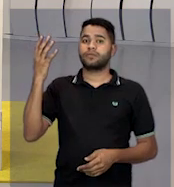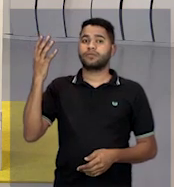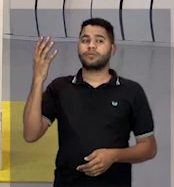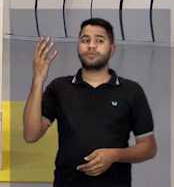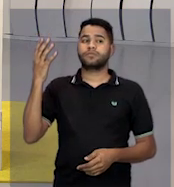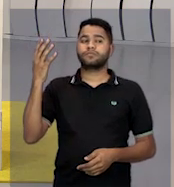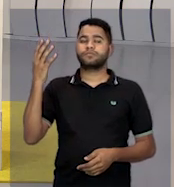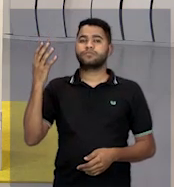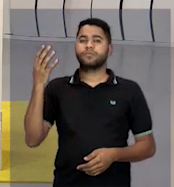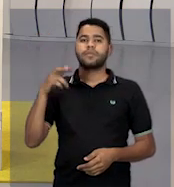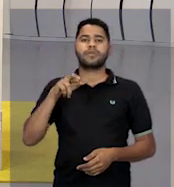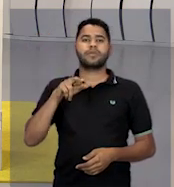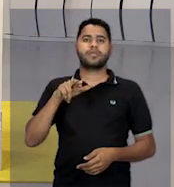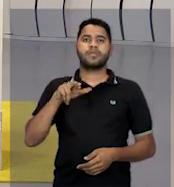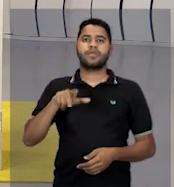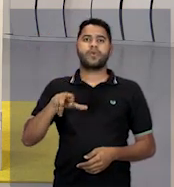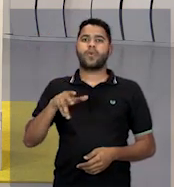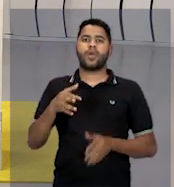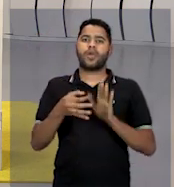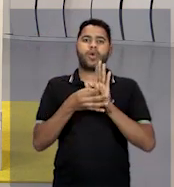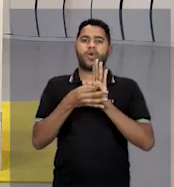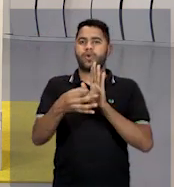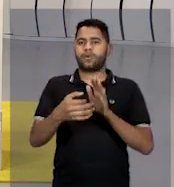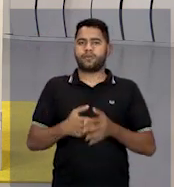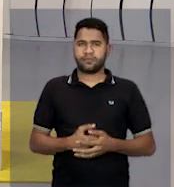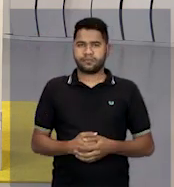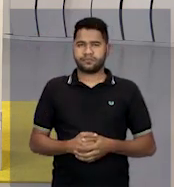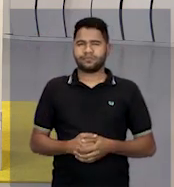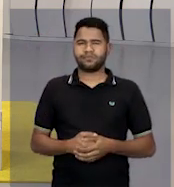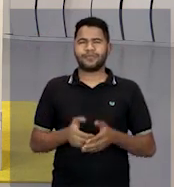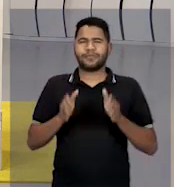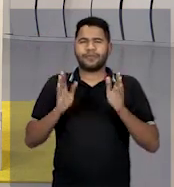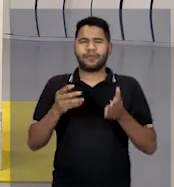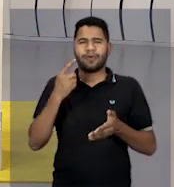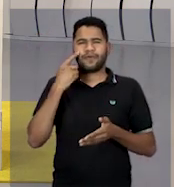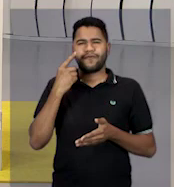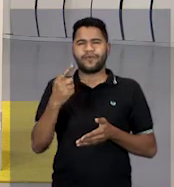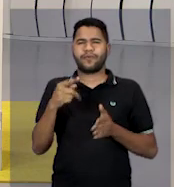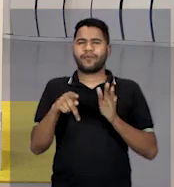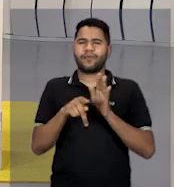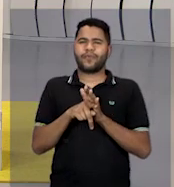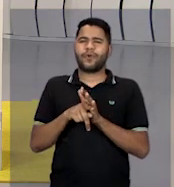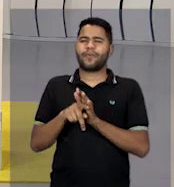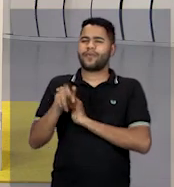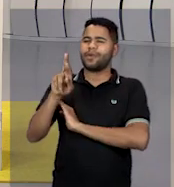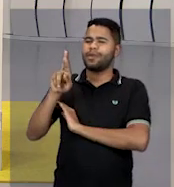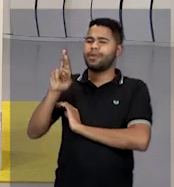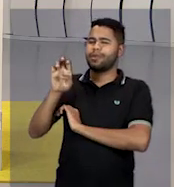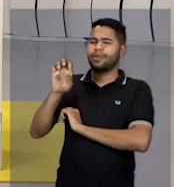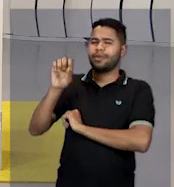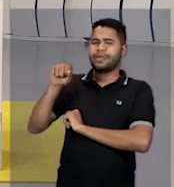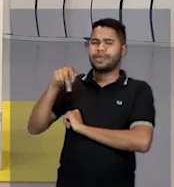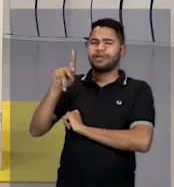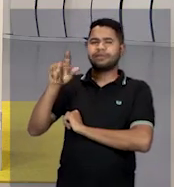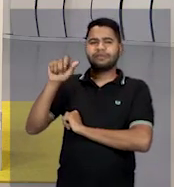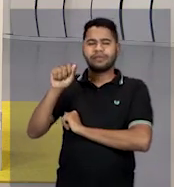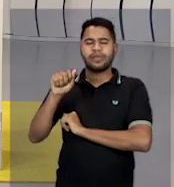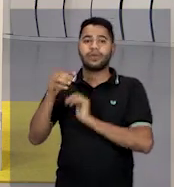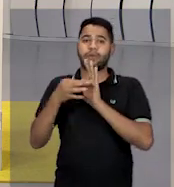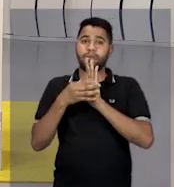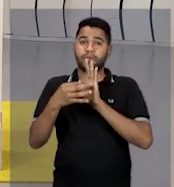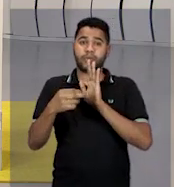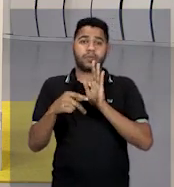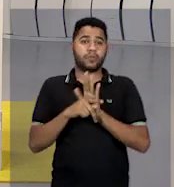noticiável, não é opinativo, como nós já vimos, por exemplo, a resenha, que vai dar opinião sobre um